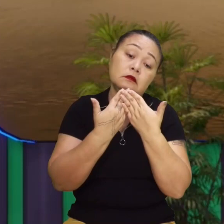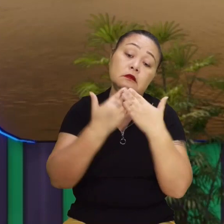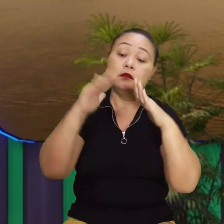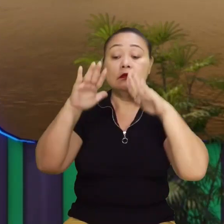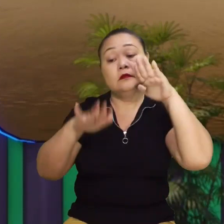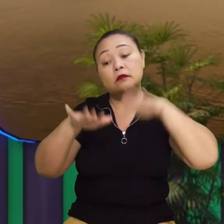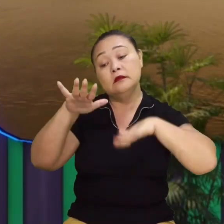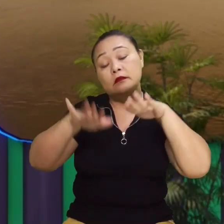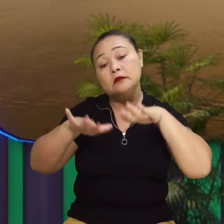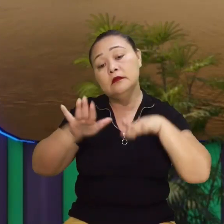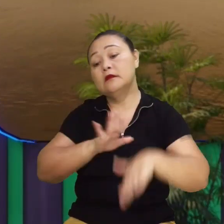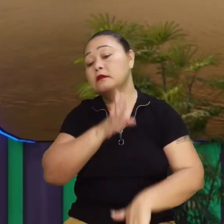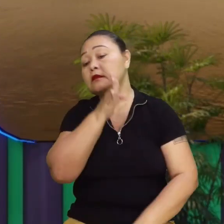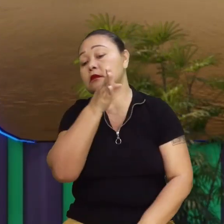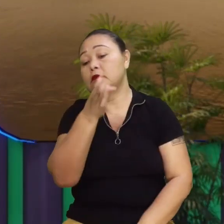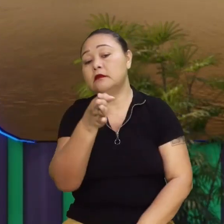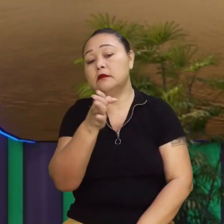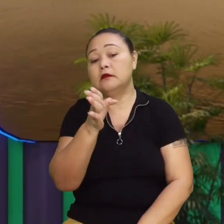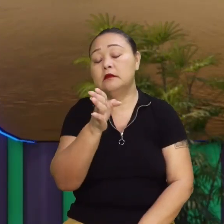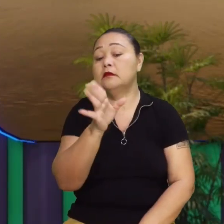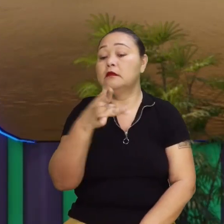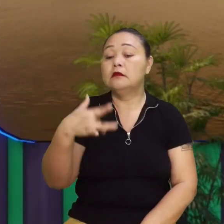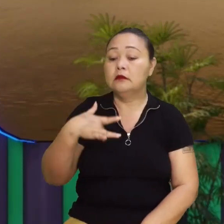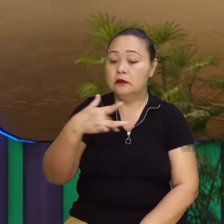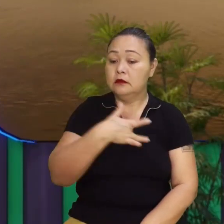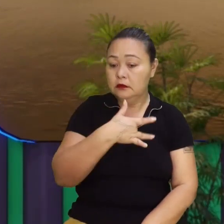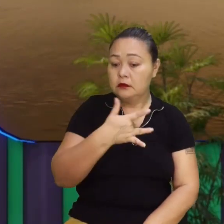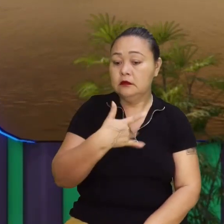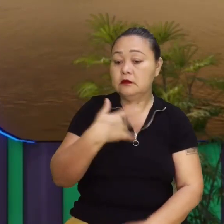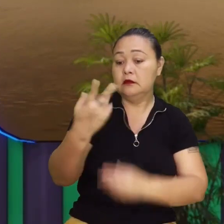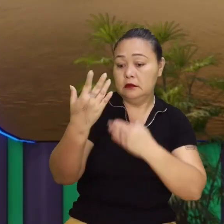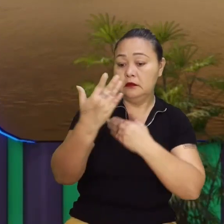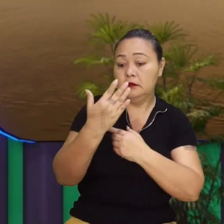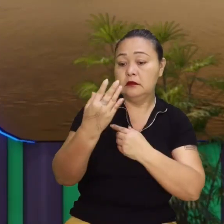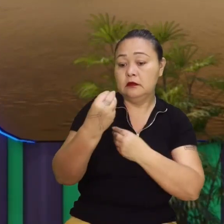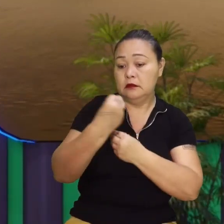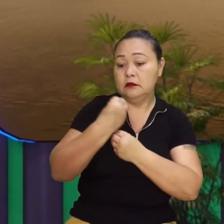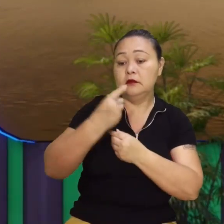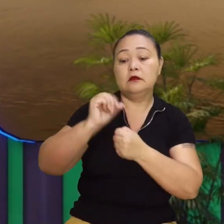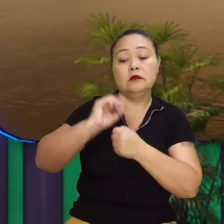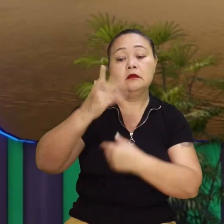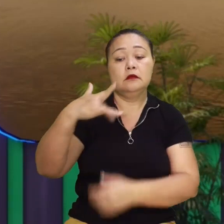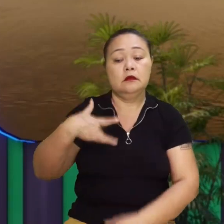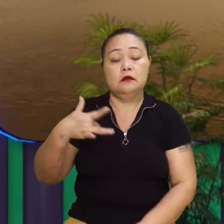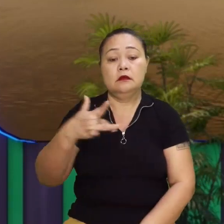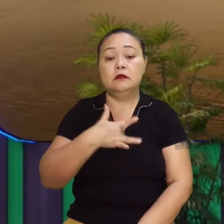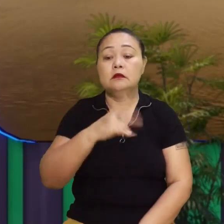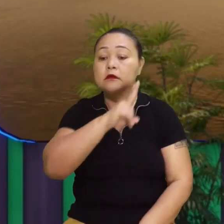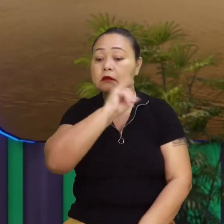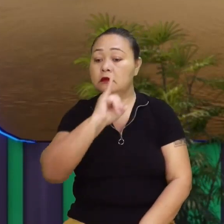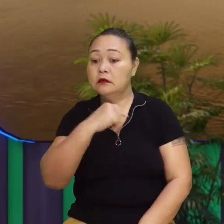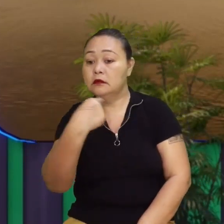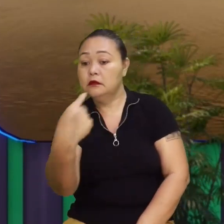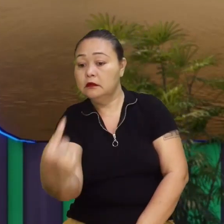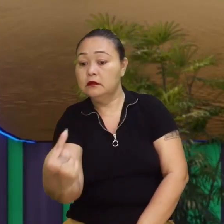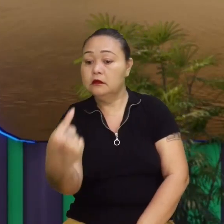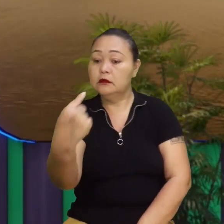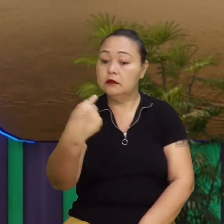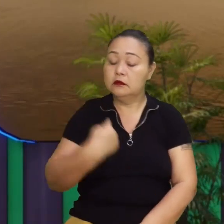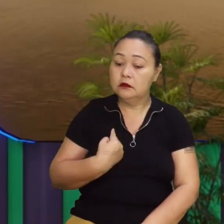vai só buscar um serviço público de saúde então ele vai e